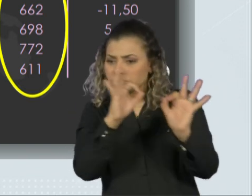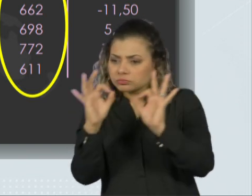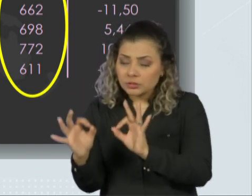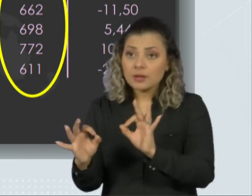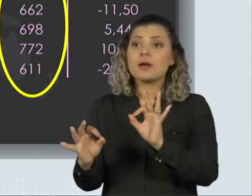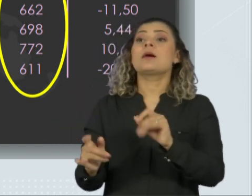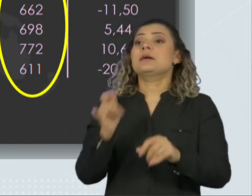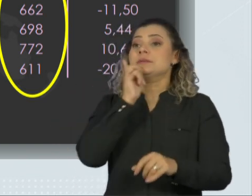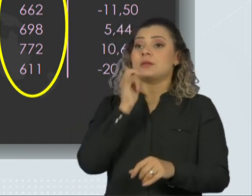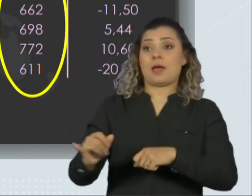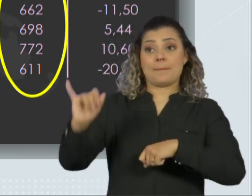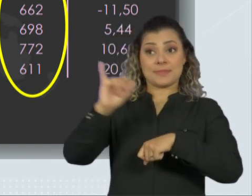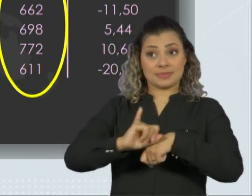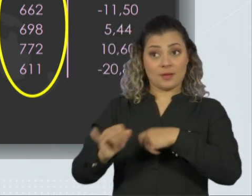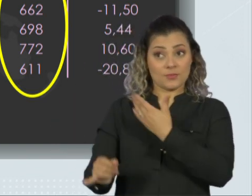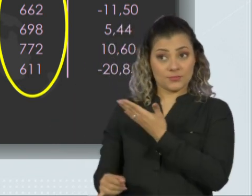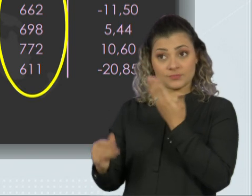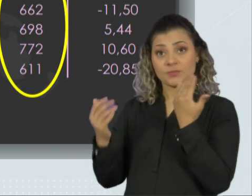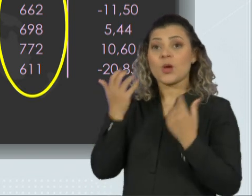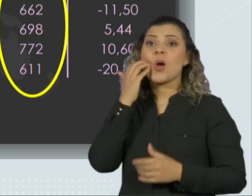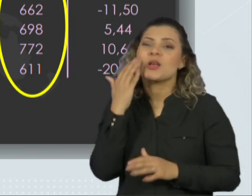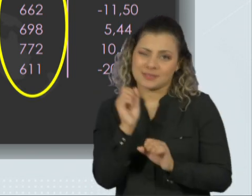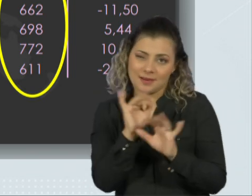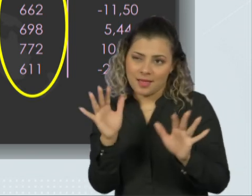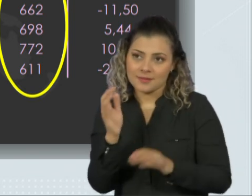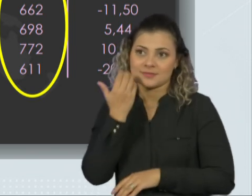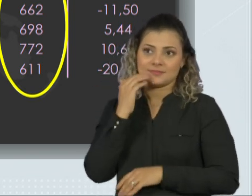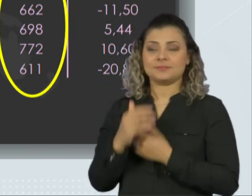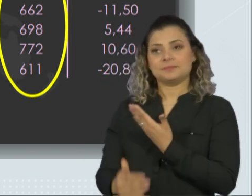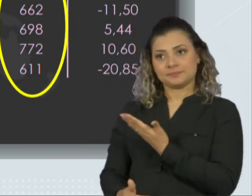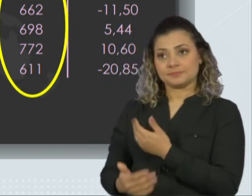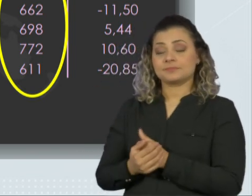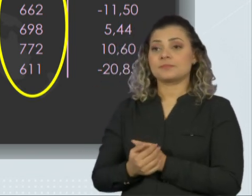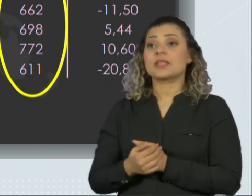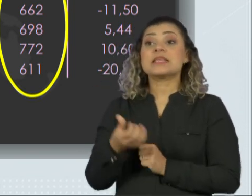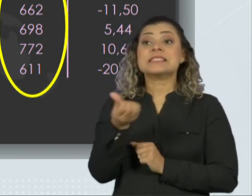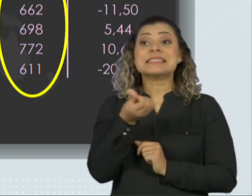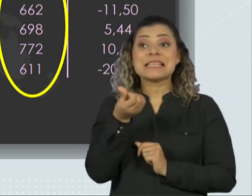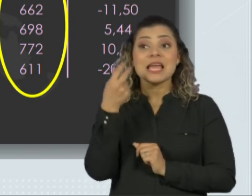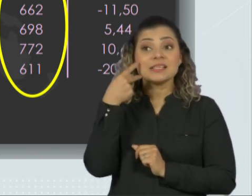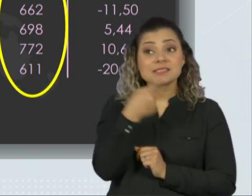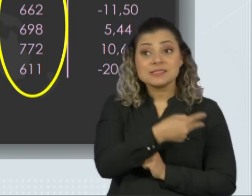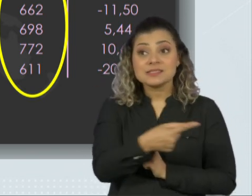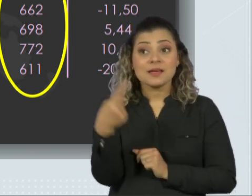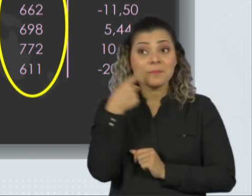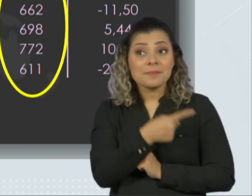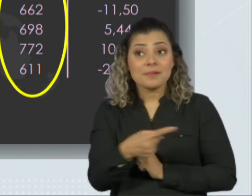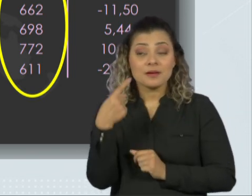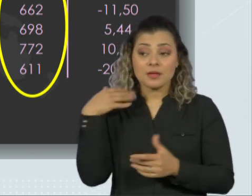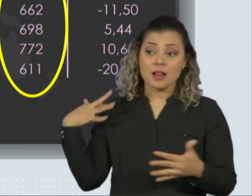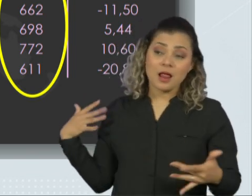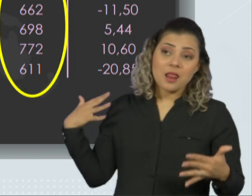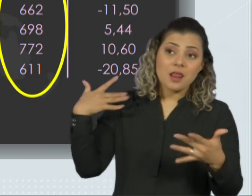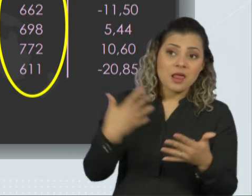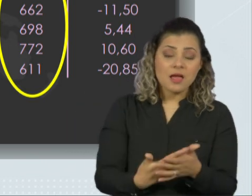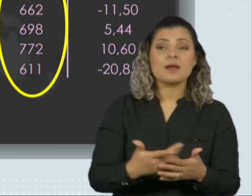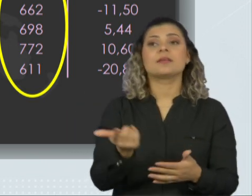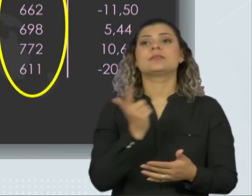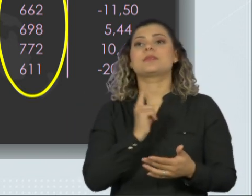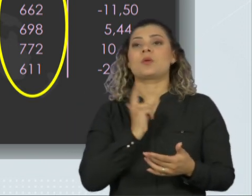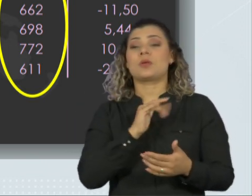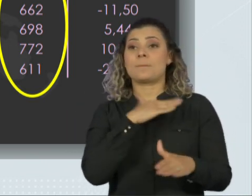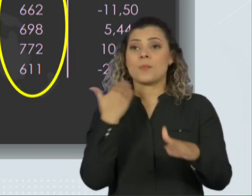são esses dados, são referentes à capital, nas últimas 6 semanas, nós temos uma estabilidade, uma pequena flutuação no número